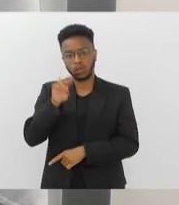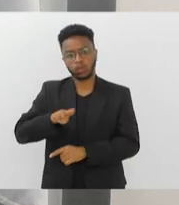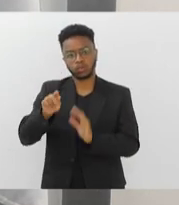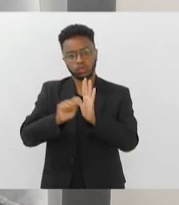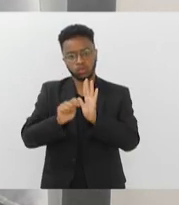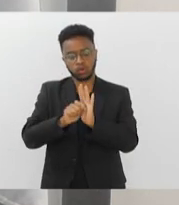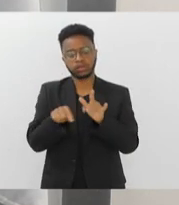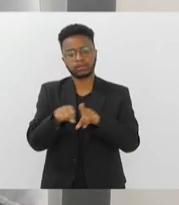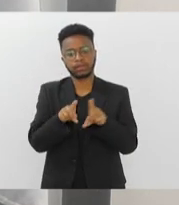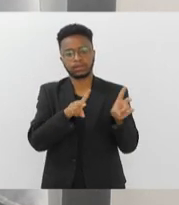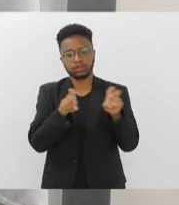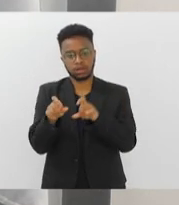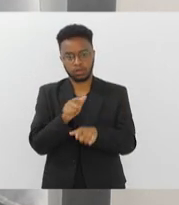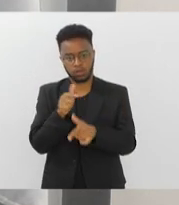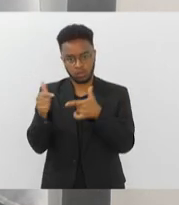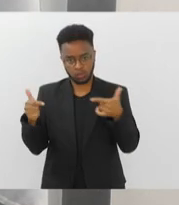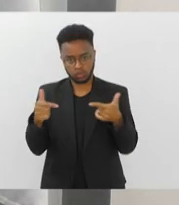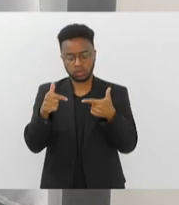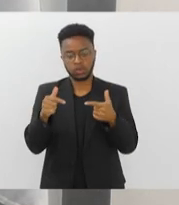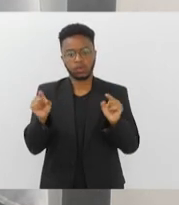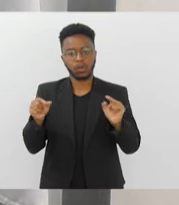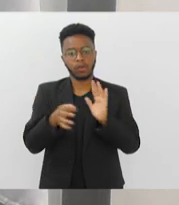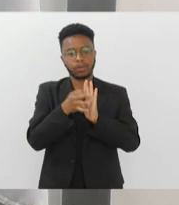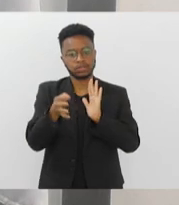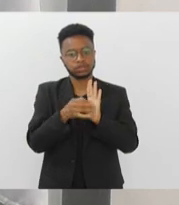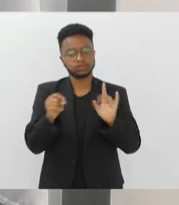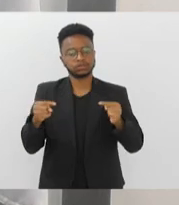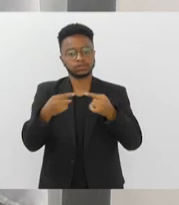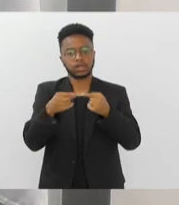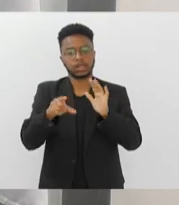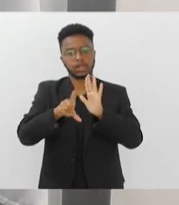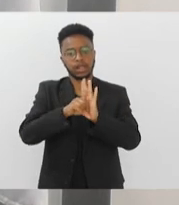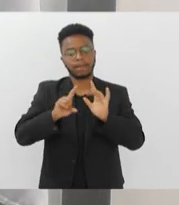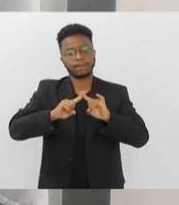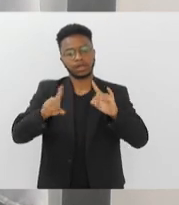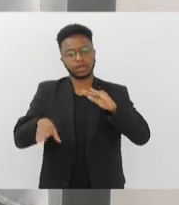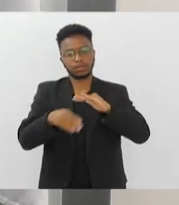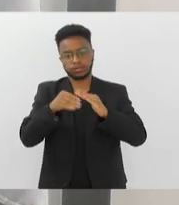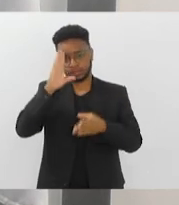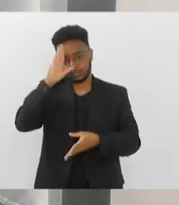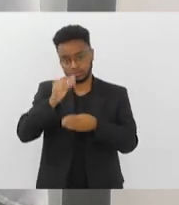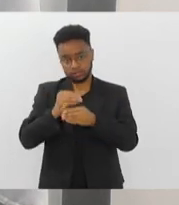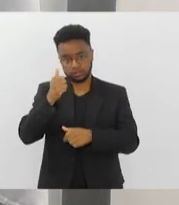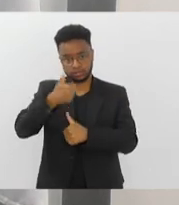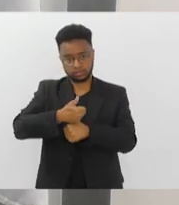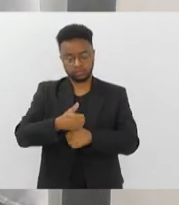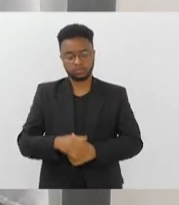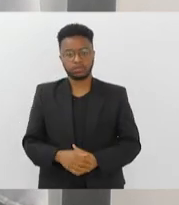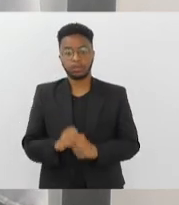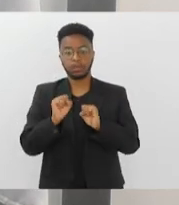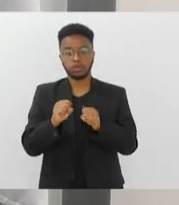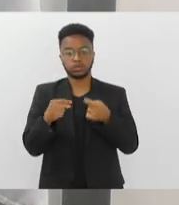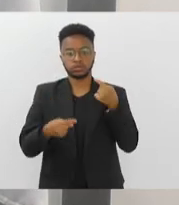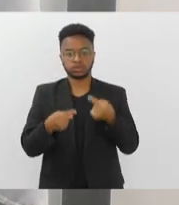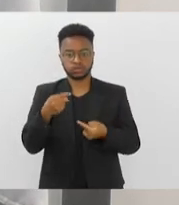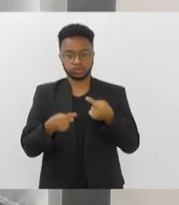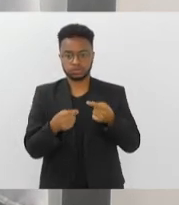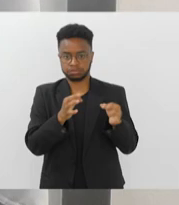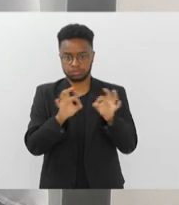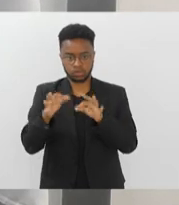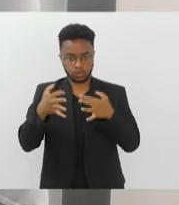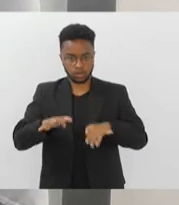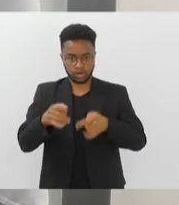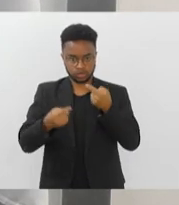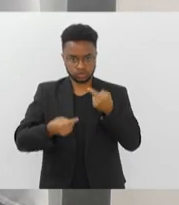providências. O parecer é pela legalidade com emendas, concluindo por substitutivo. Em discussão. Não havendo quem